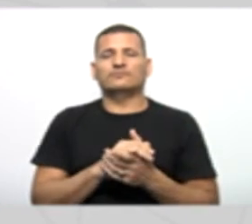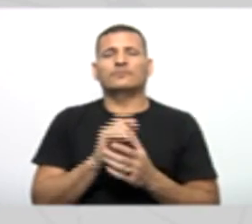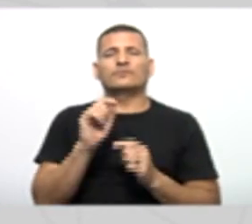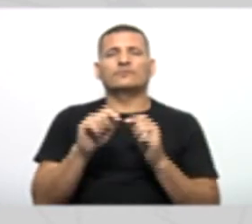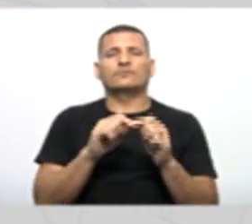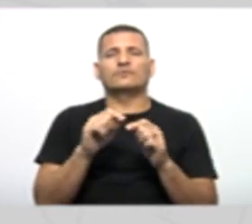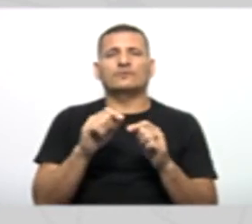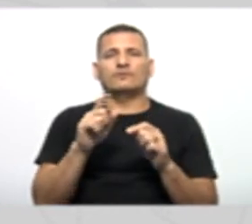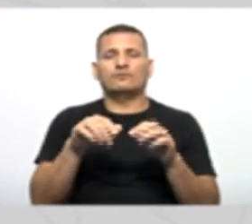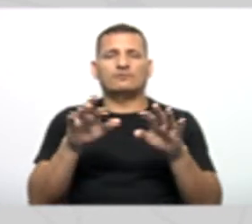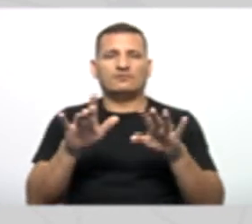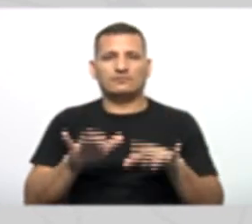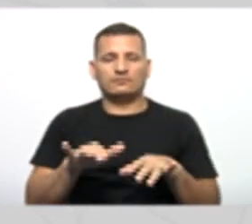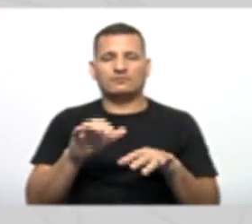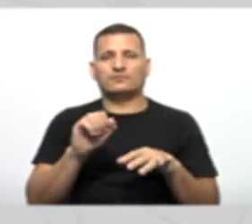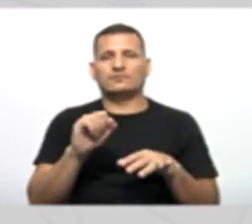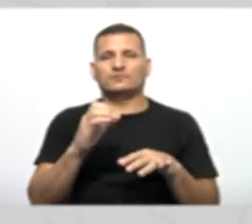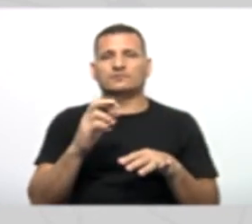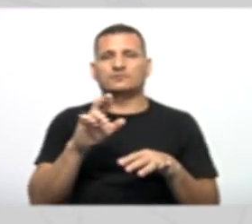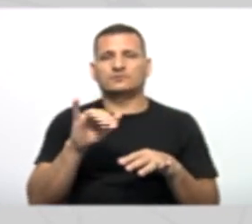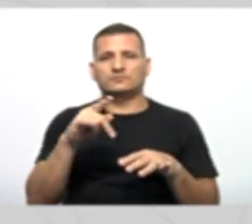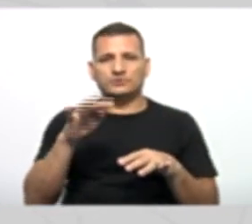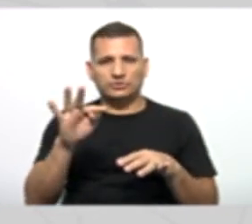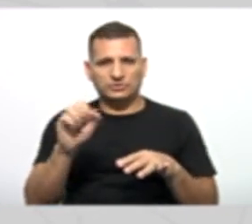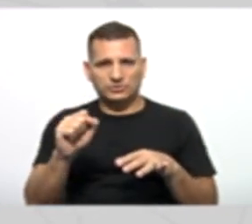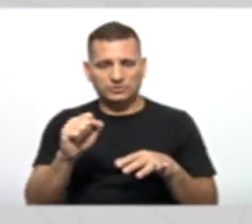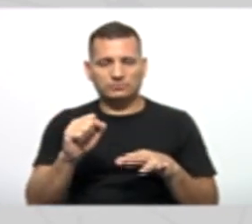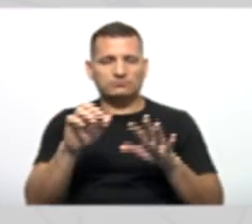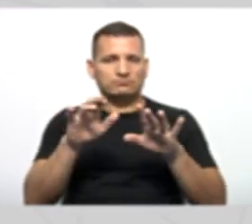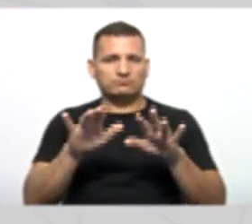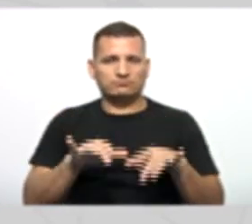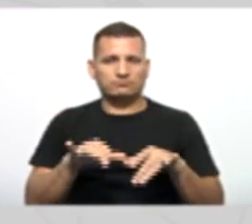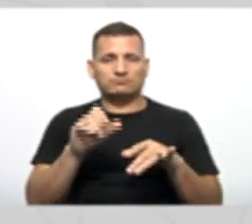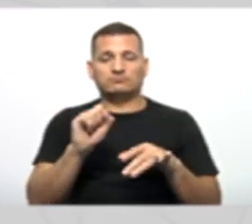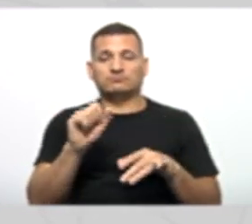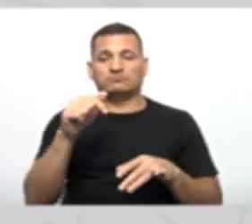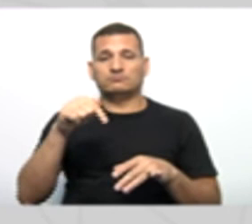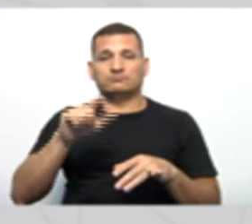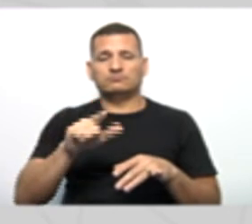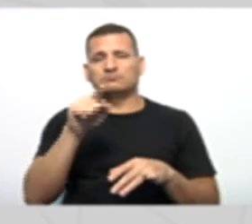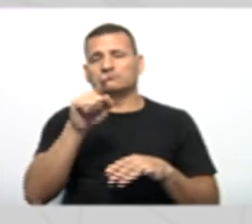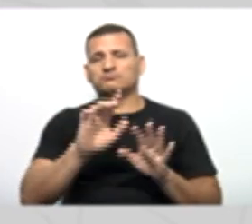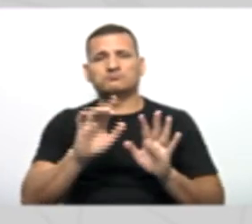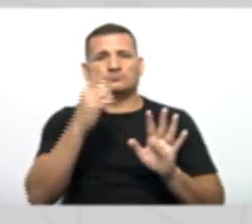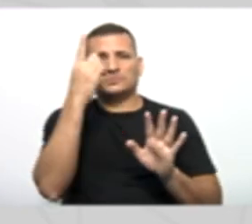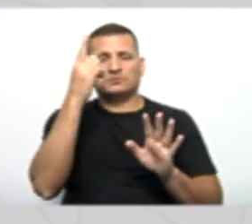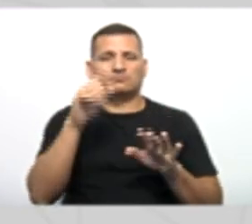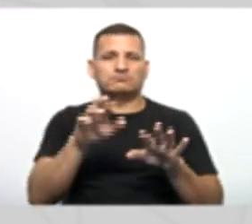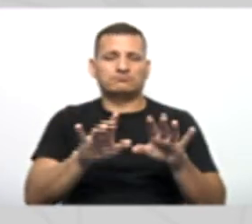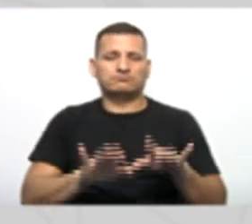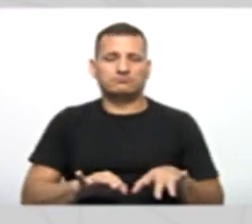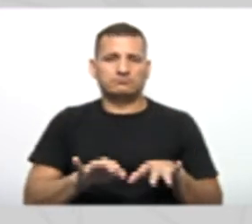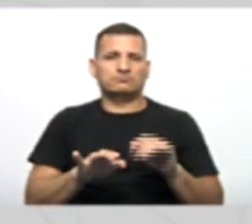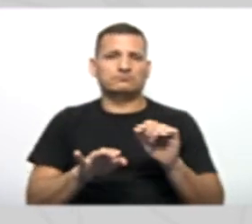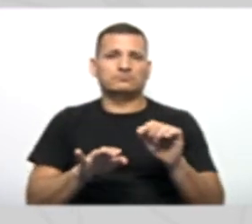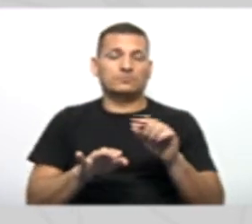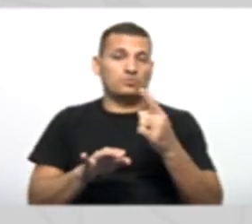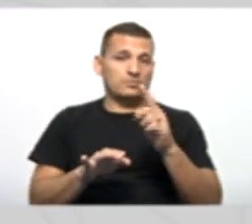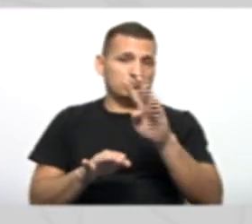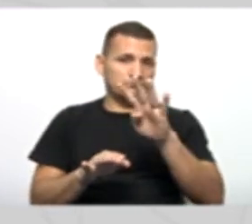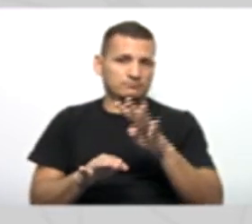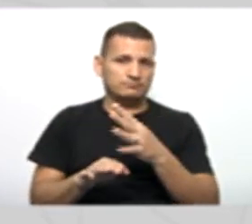SQL, certo? Tem tudo a ver com essa nossa aula que nós vimos hoje. Então, você vai criar um script com, no mínimo, uma